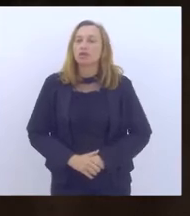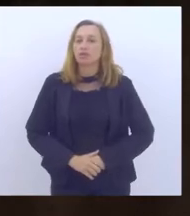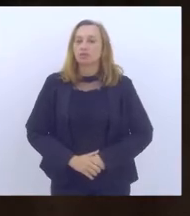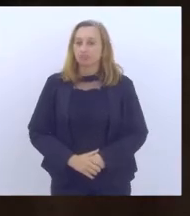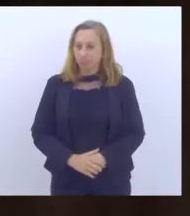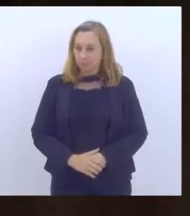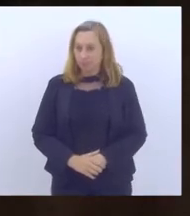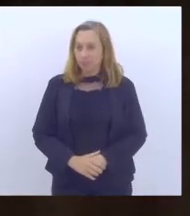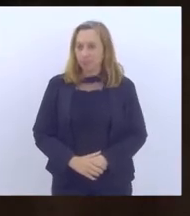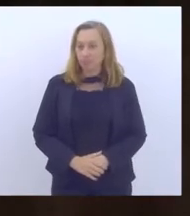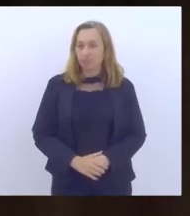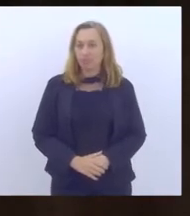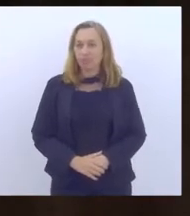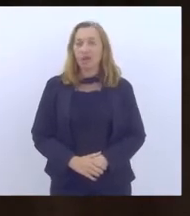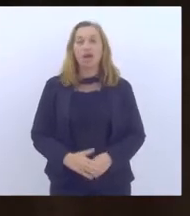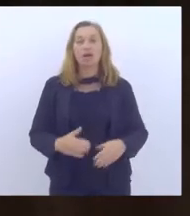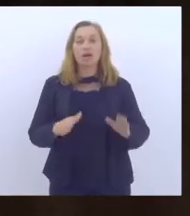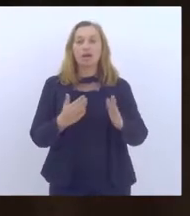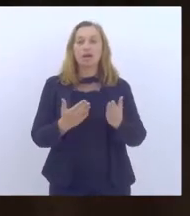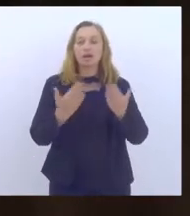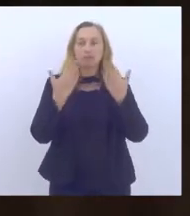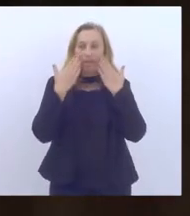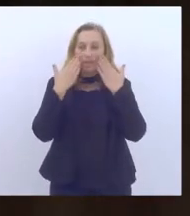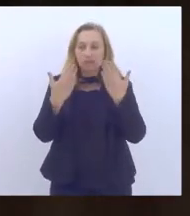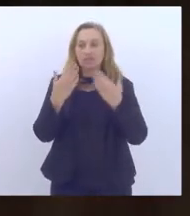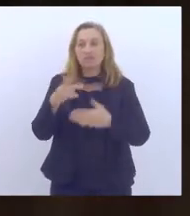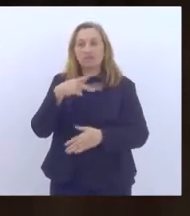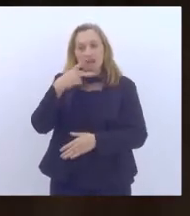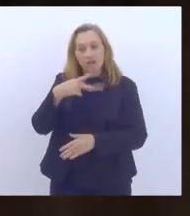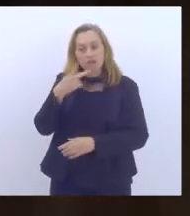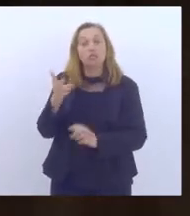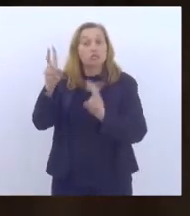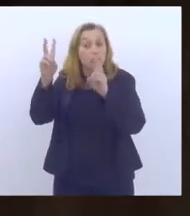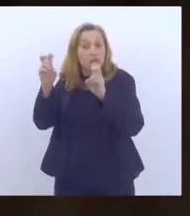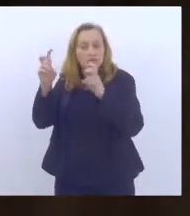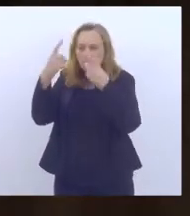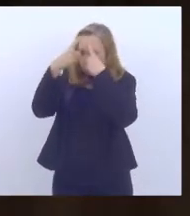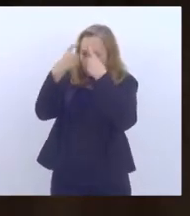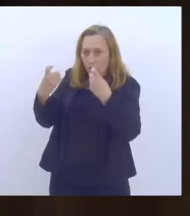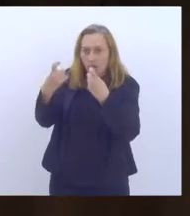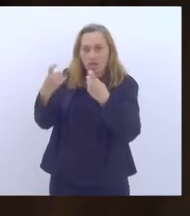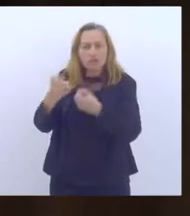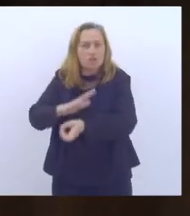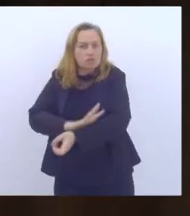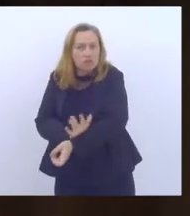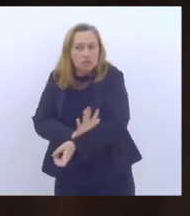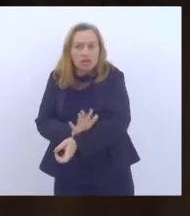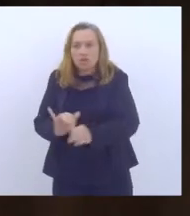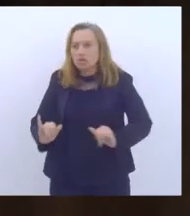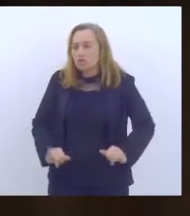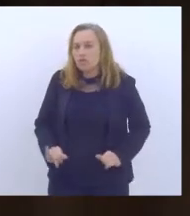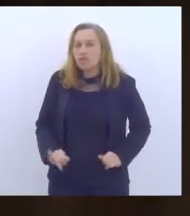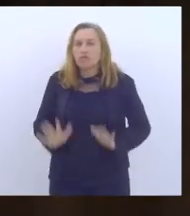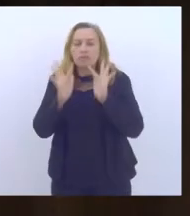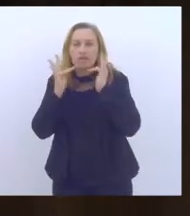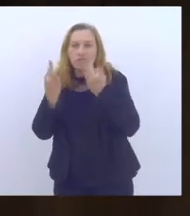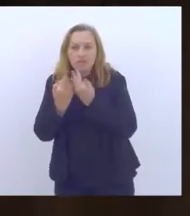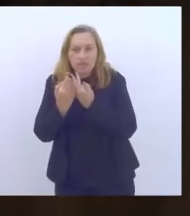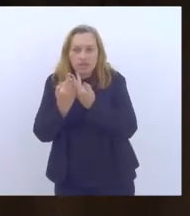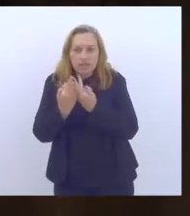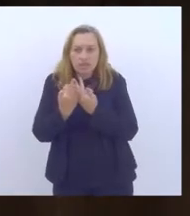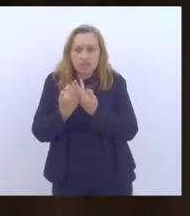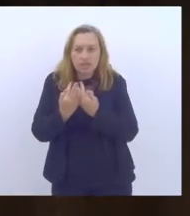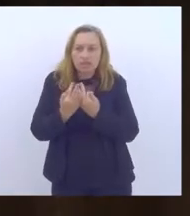a apresentadora dizendo do caso da violência do racismo sofrido pela família